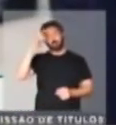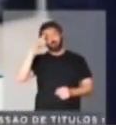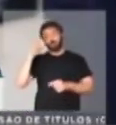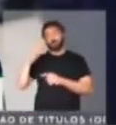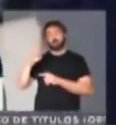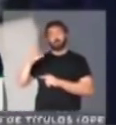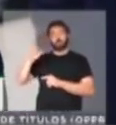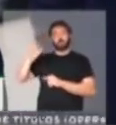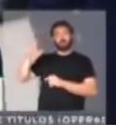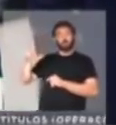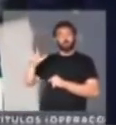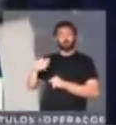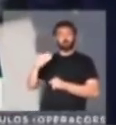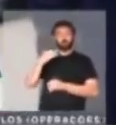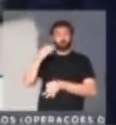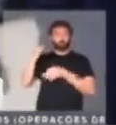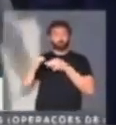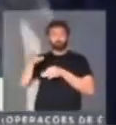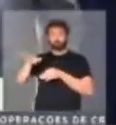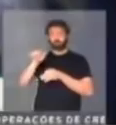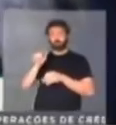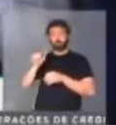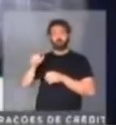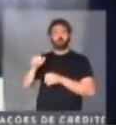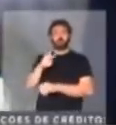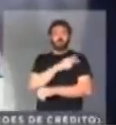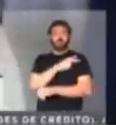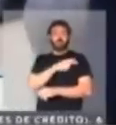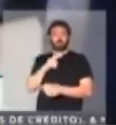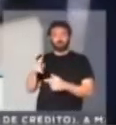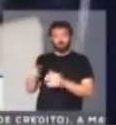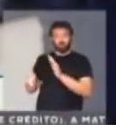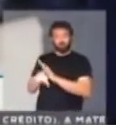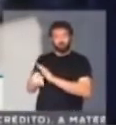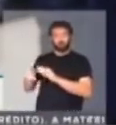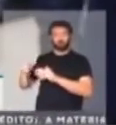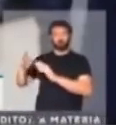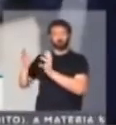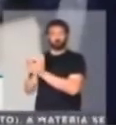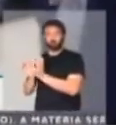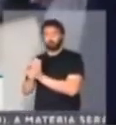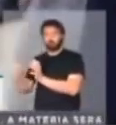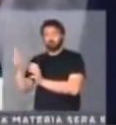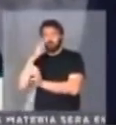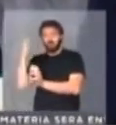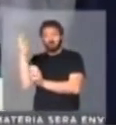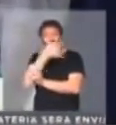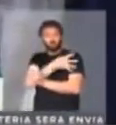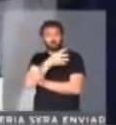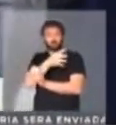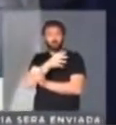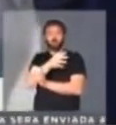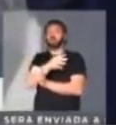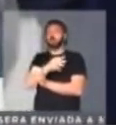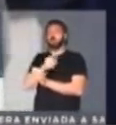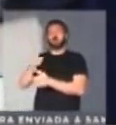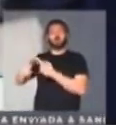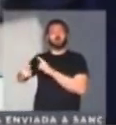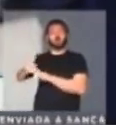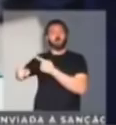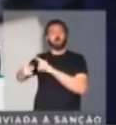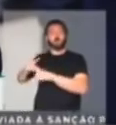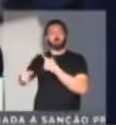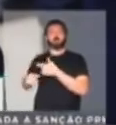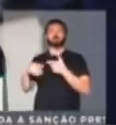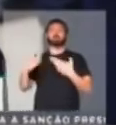Dallagnol. O juiz chamou o capitão do time que fazia acusação, combinou com ele a julgada e a partir